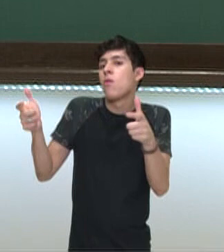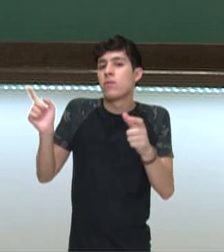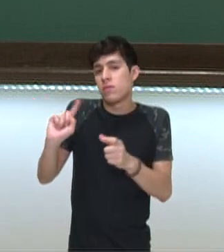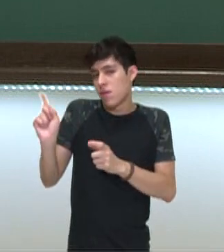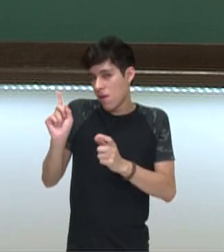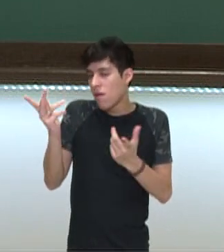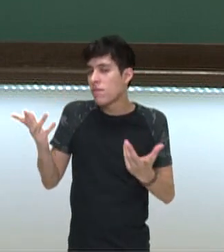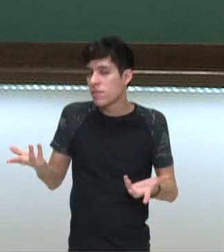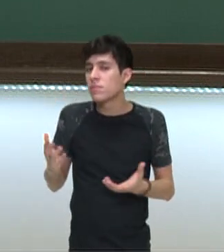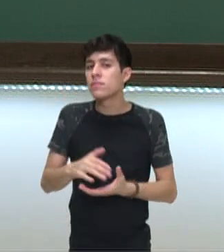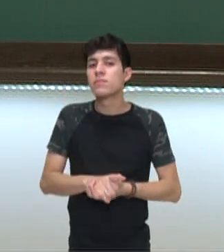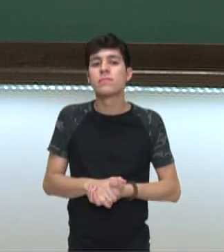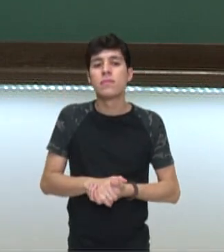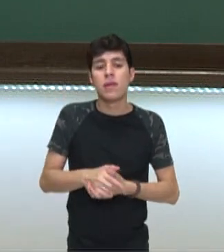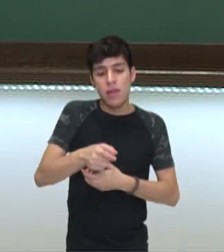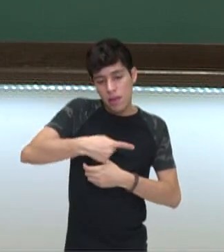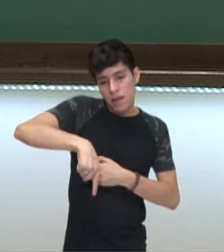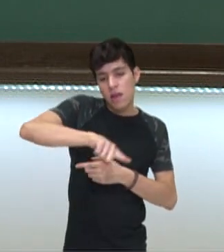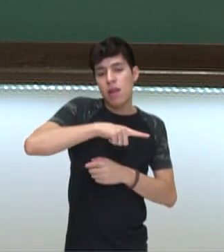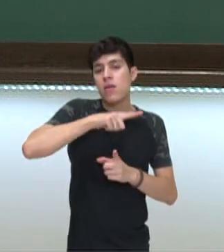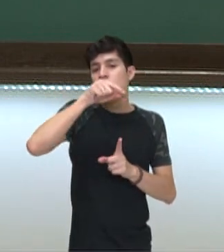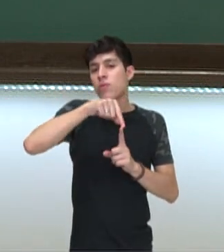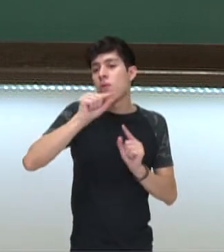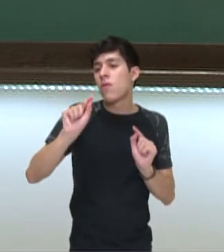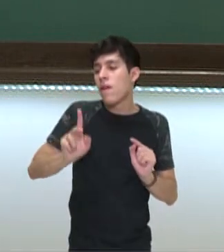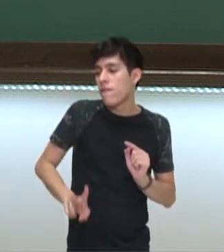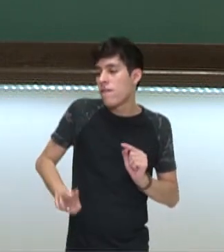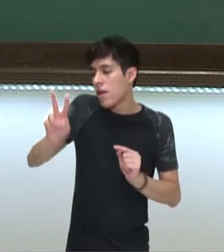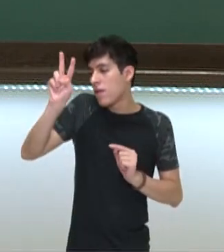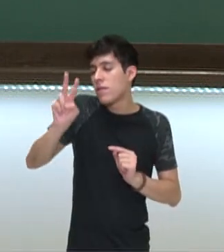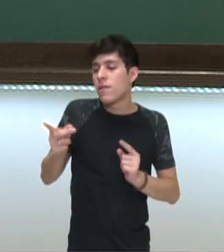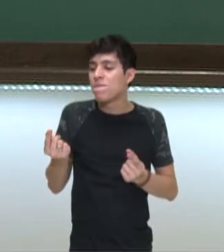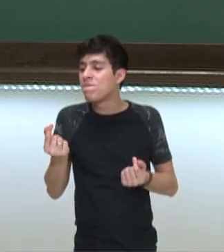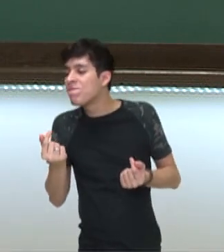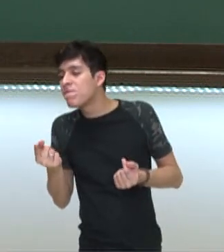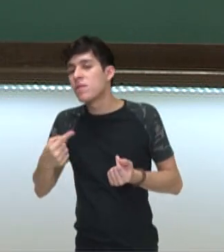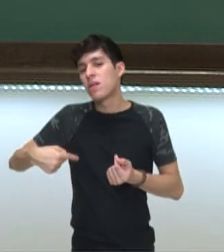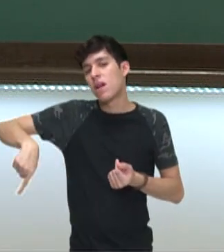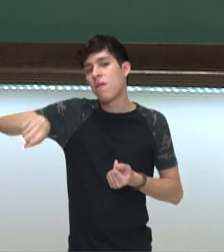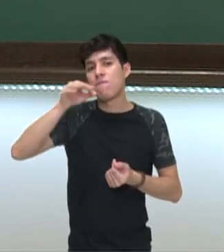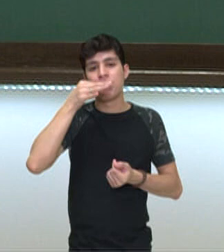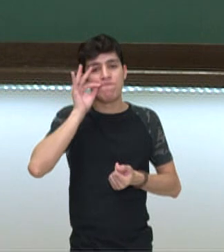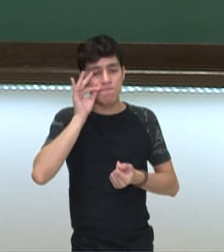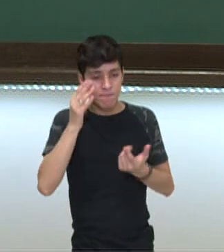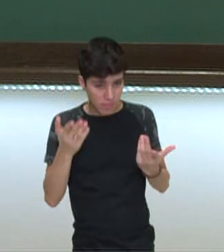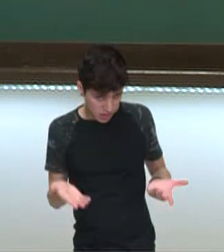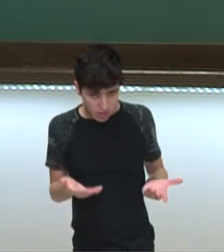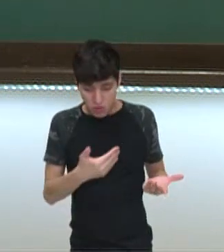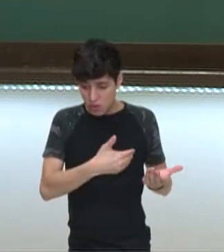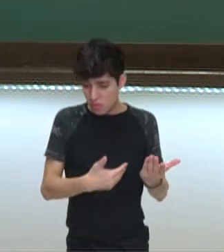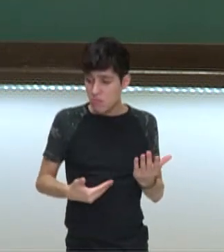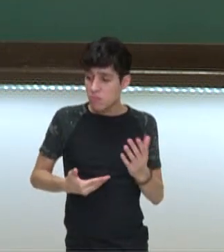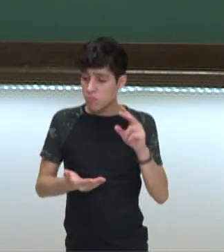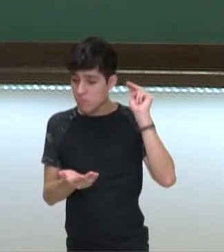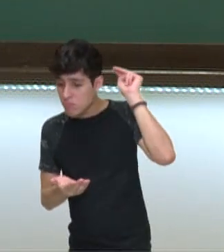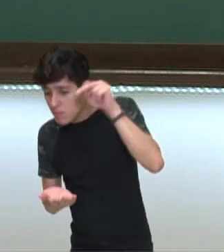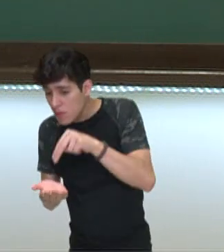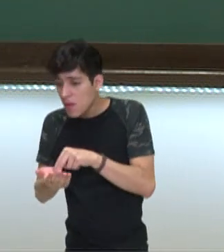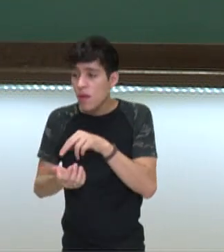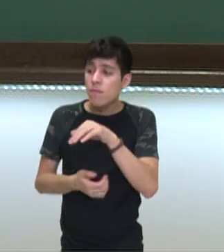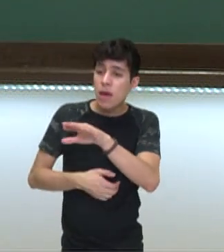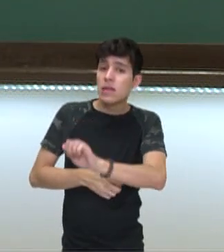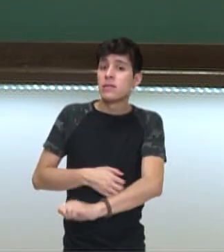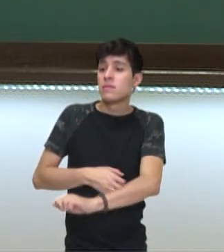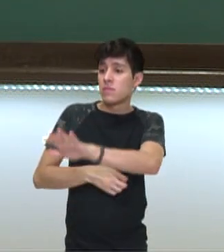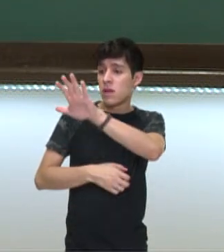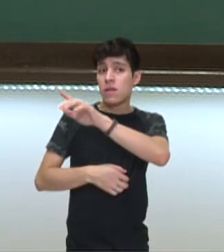também. Assim, o que eles procuravam? Valorizar o preço do café. Então, o governo iria agir para deixar o café mais